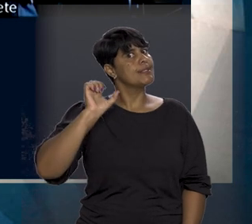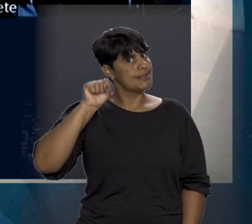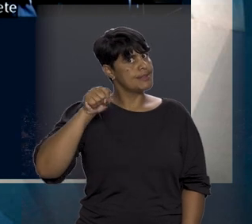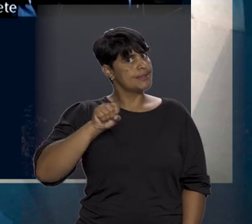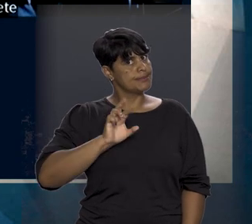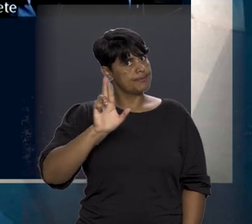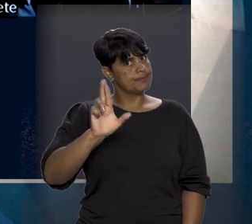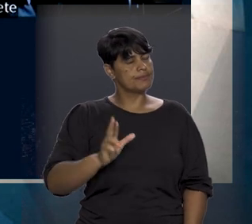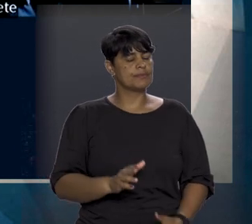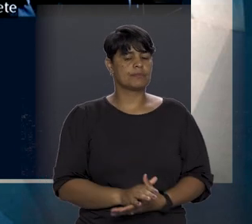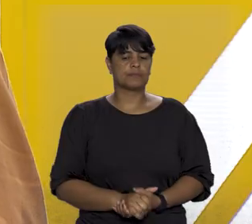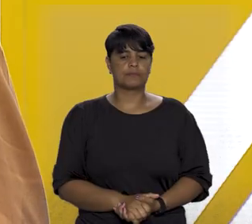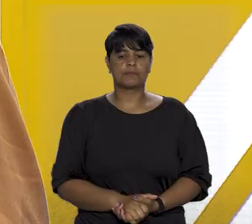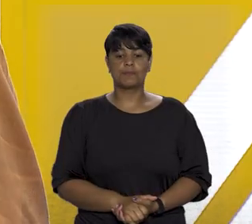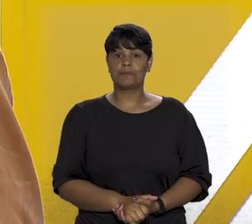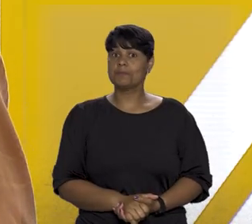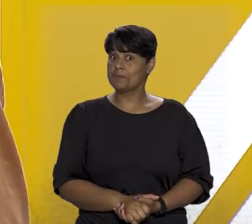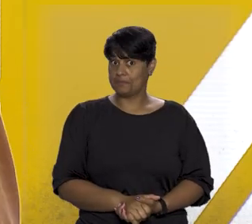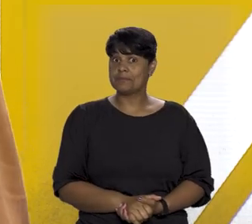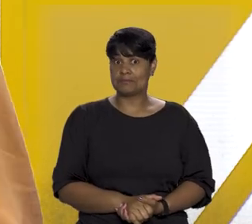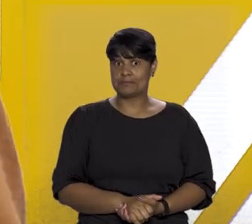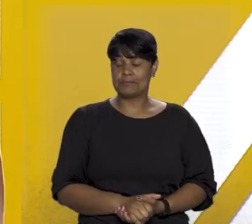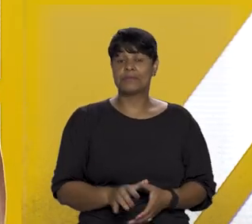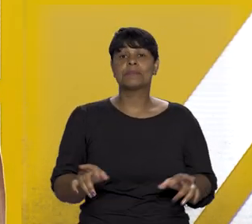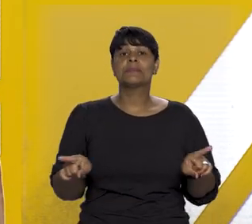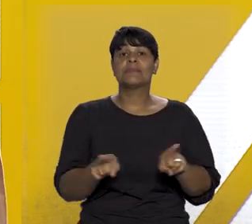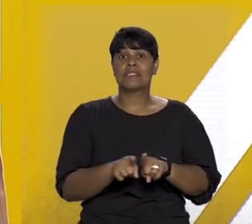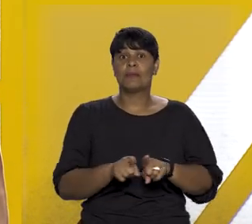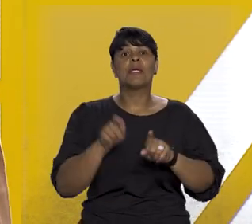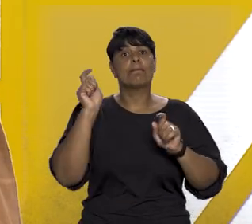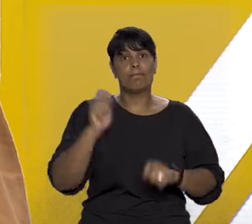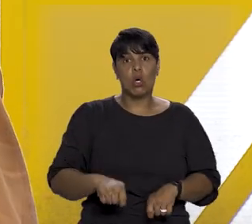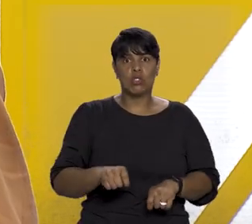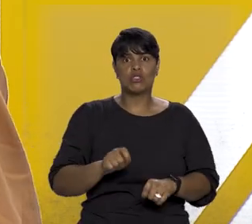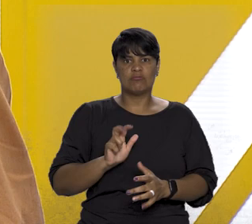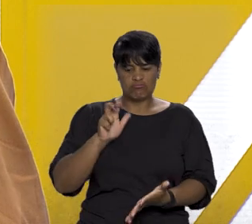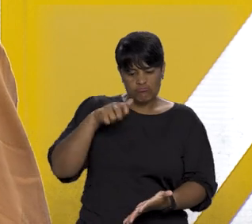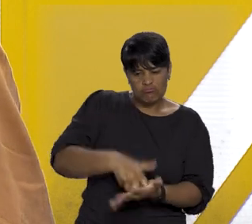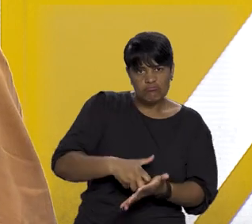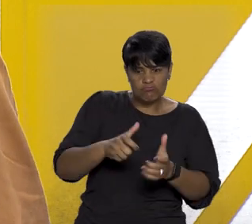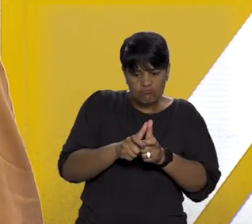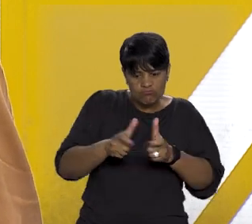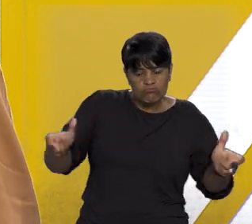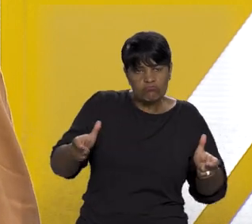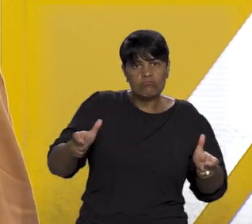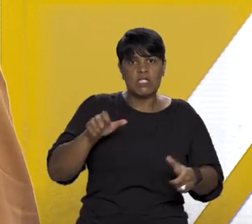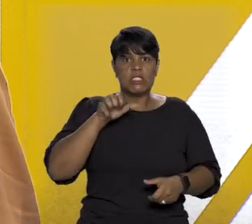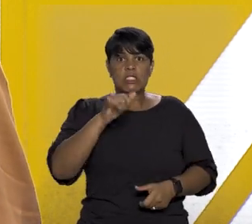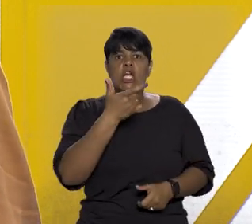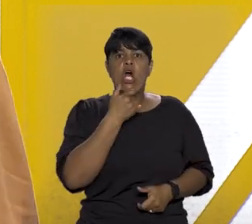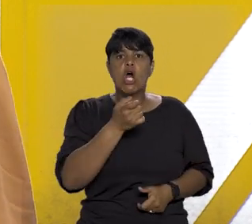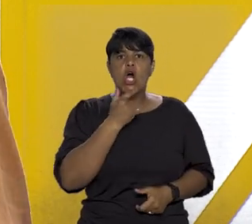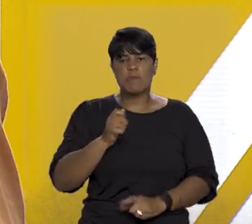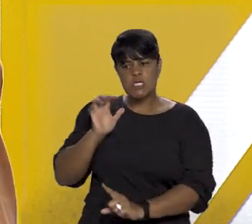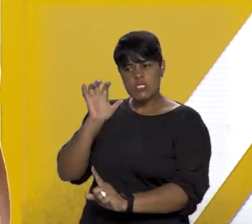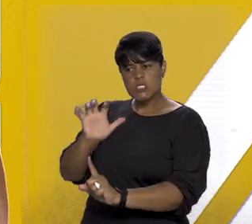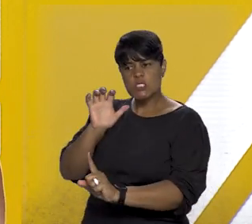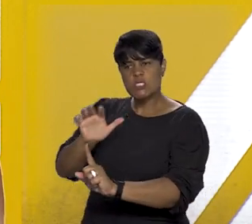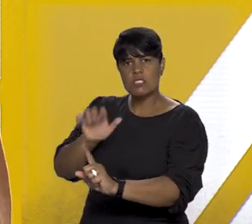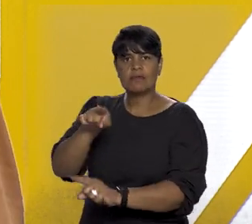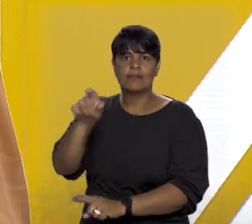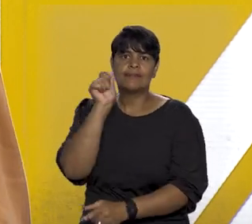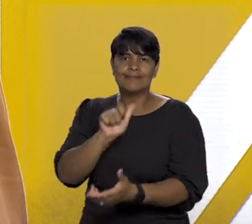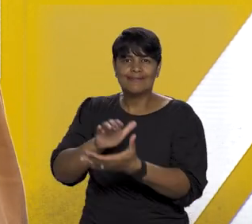dano suportado é válido aumentar a pena do crime de ameaça quando o homem tenta intimidar a